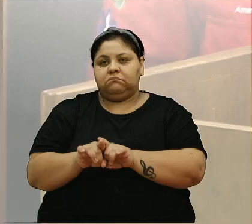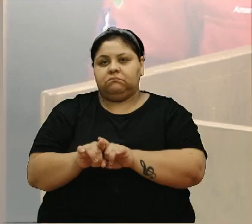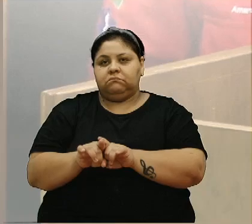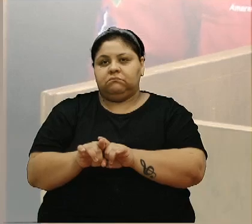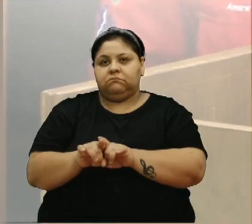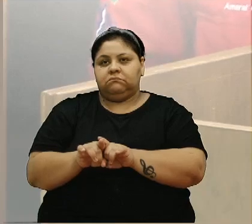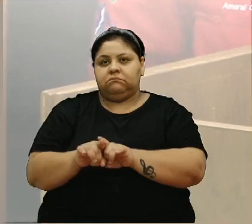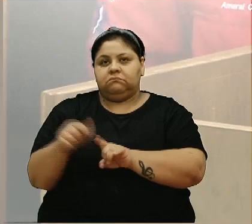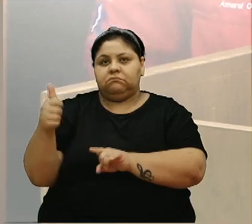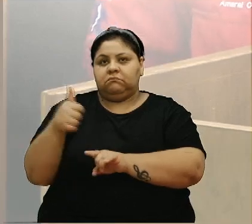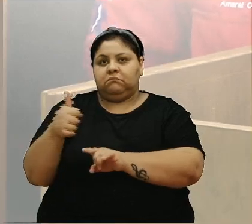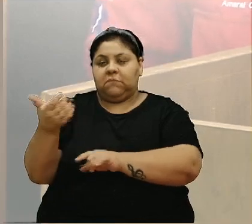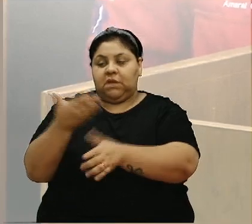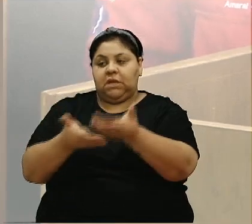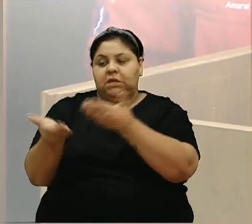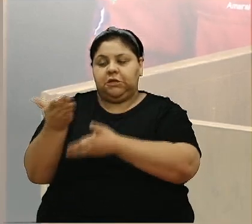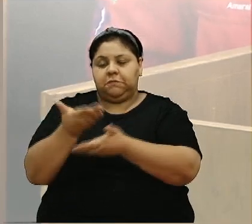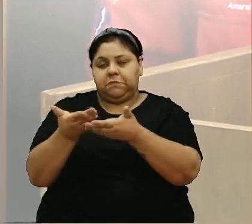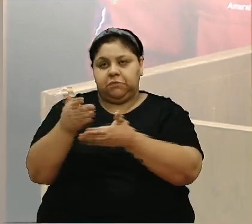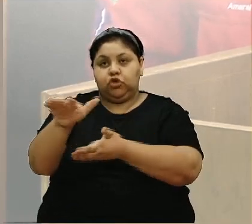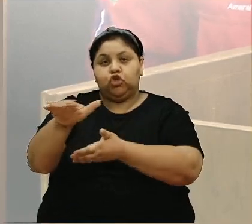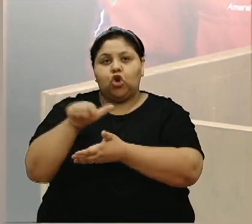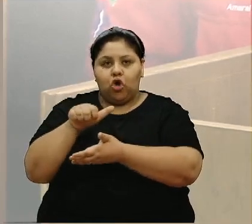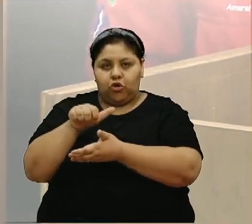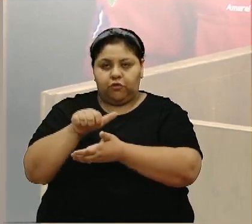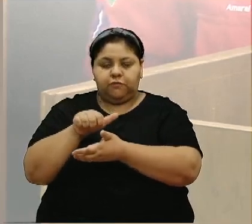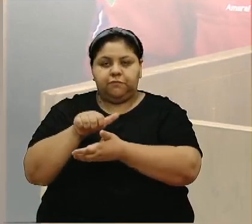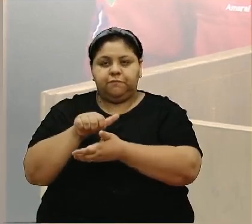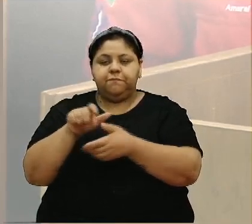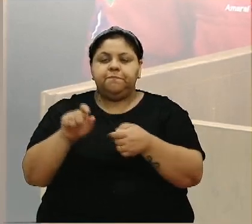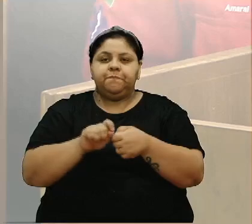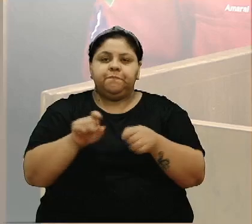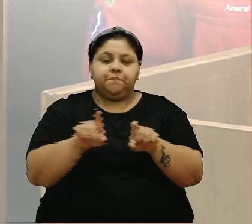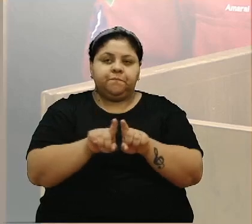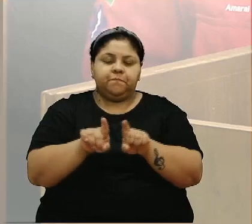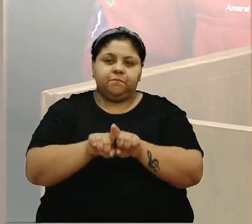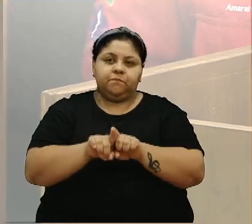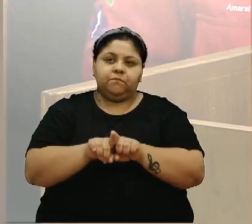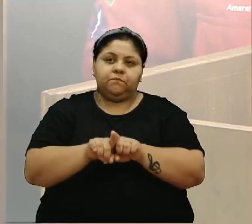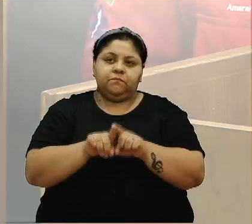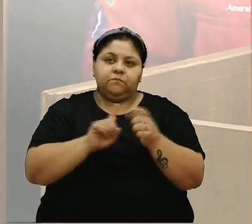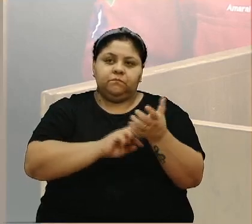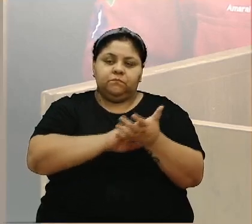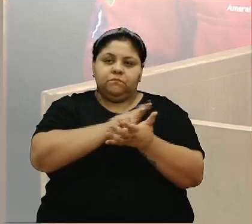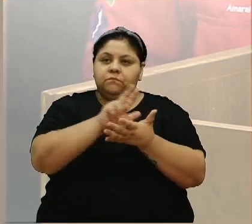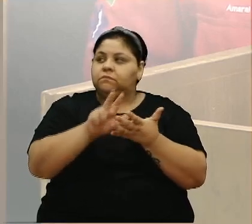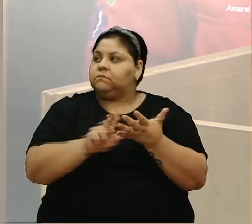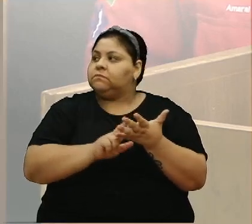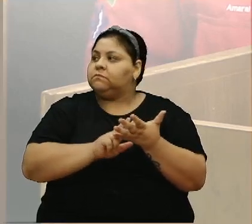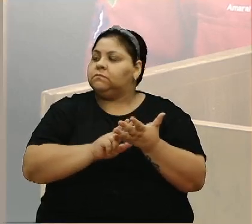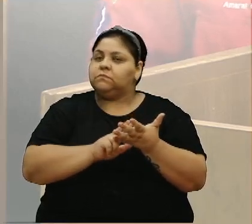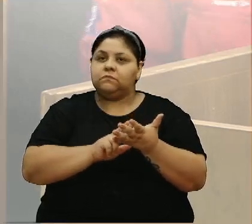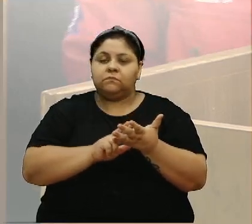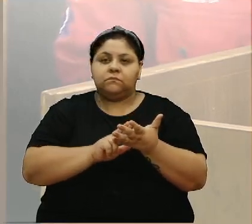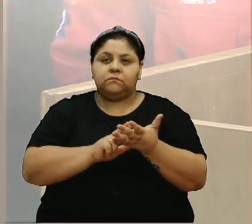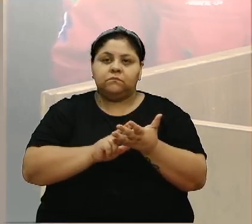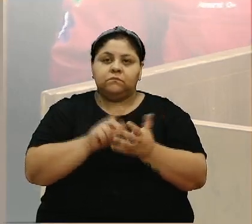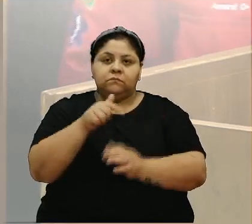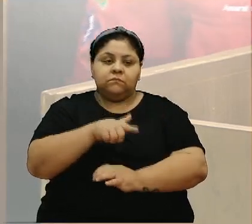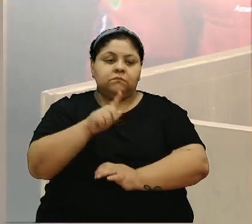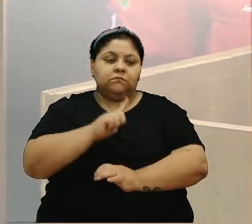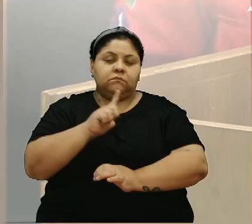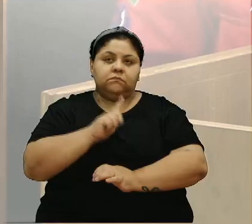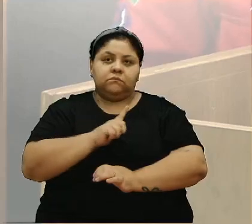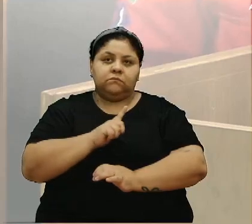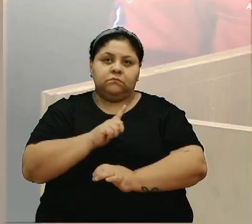de primeiros socorros. Então, realizando também diversos, né? Aí aqui a gente tem a situação